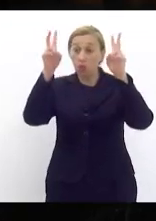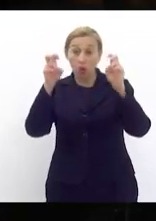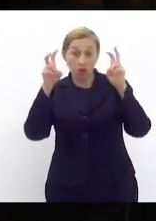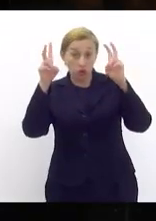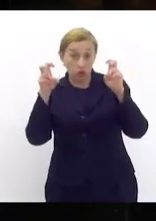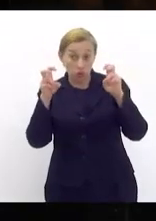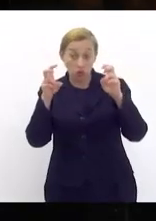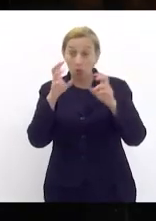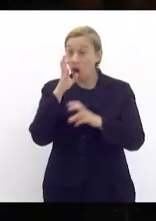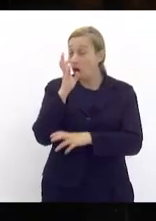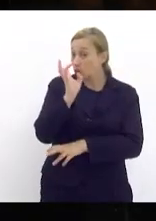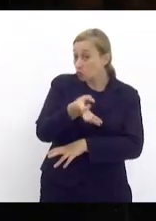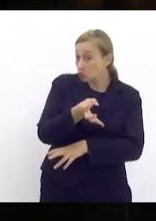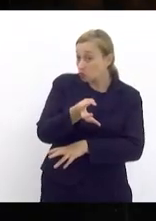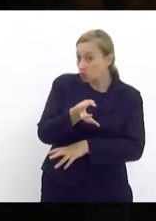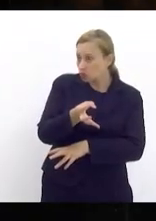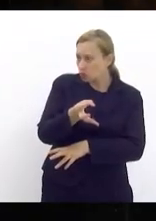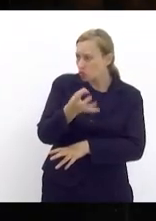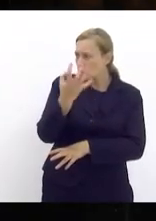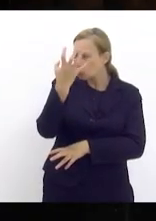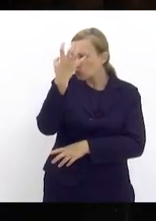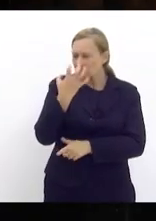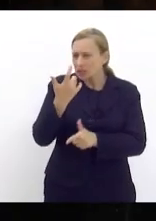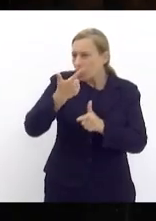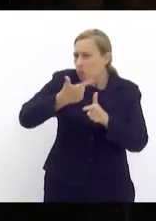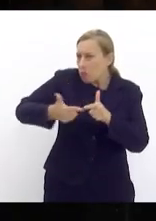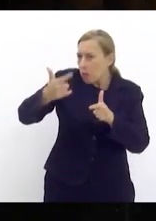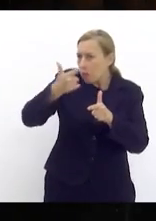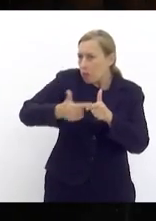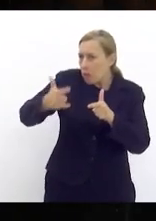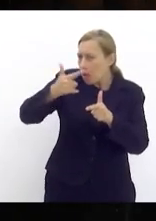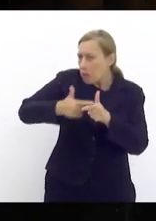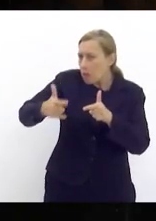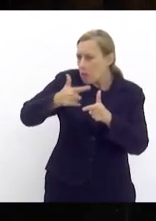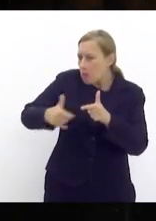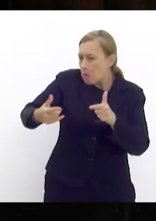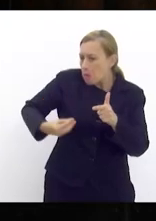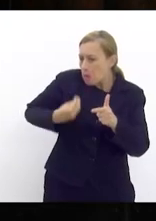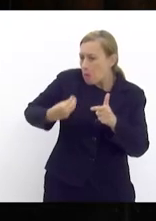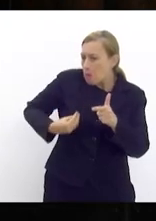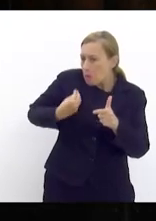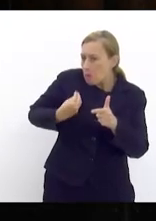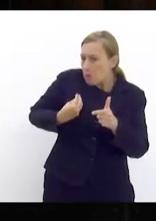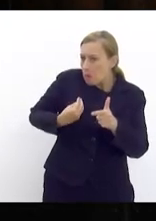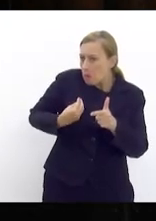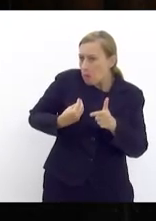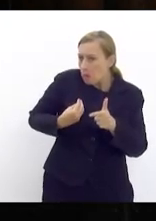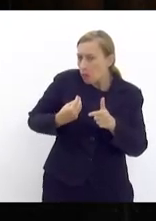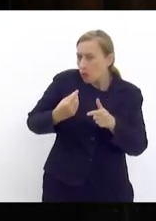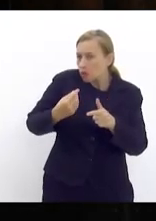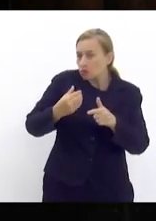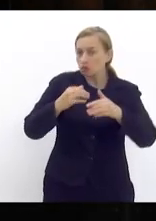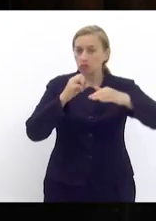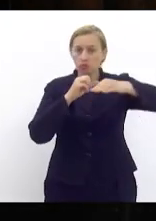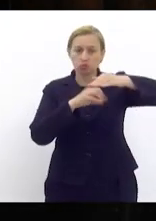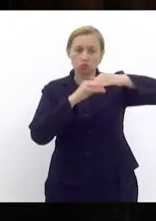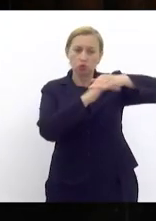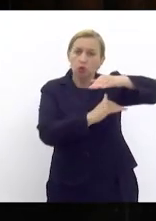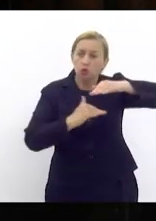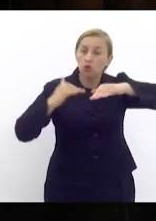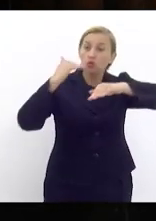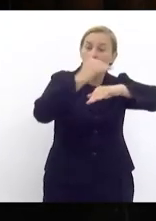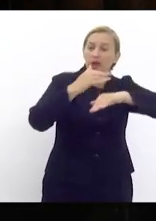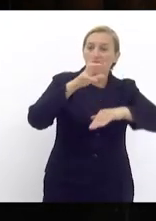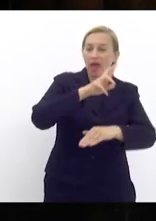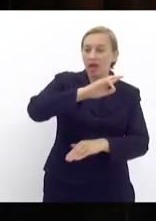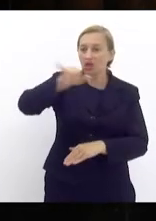ninguém denunciou o grave problema que estamos passando no programa Supera RJ. O